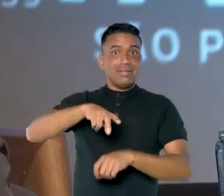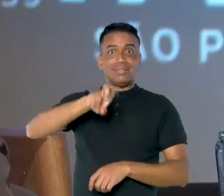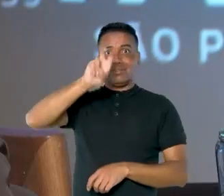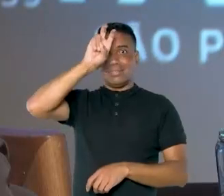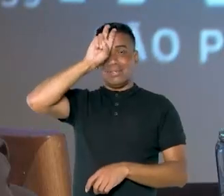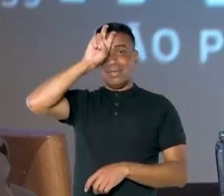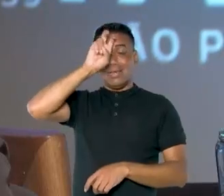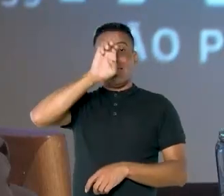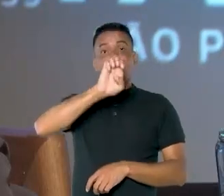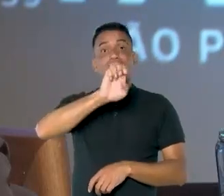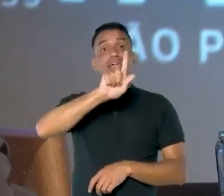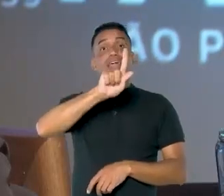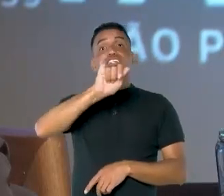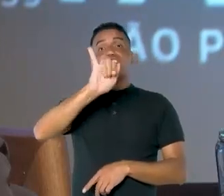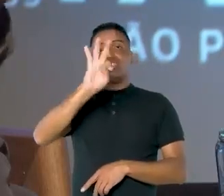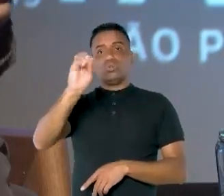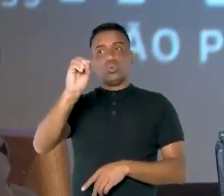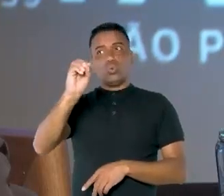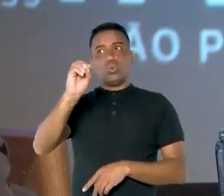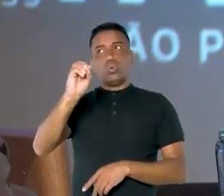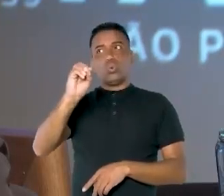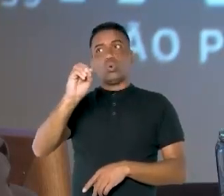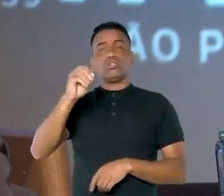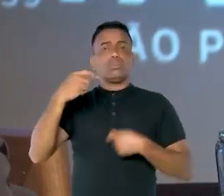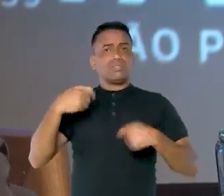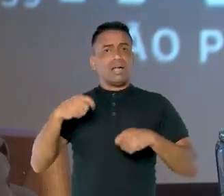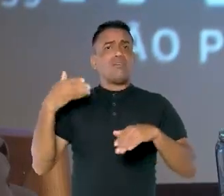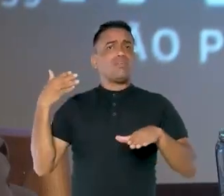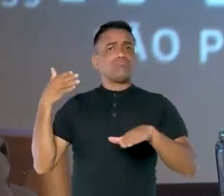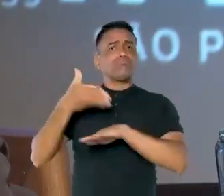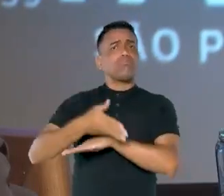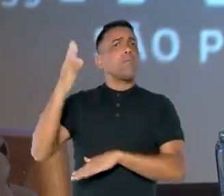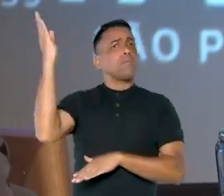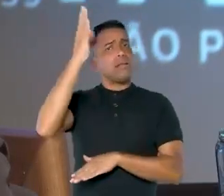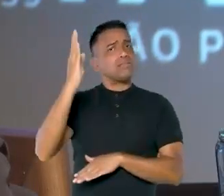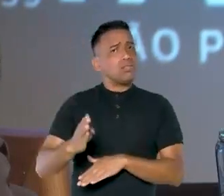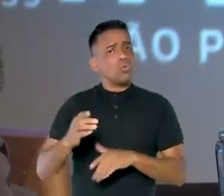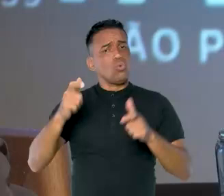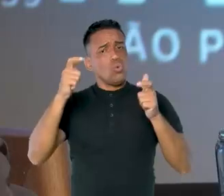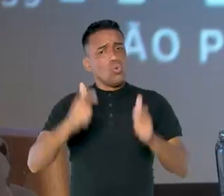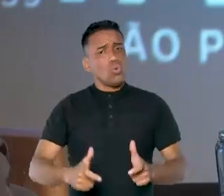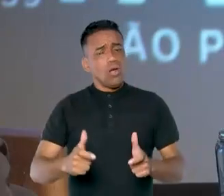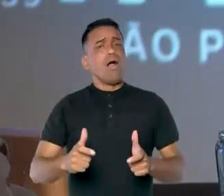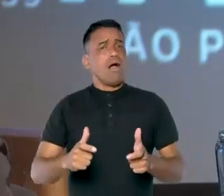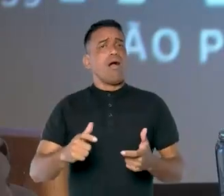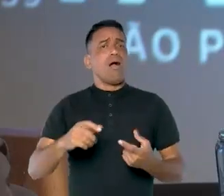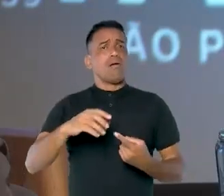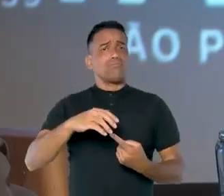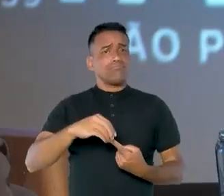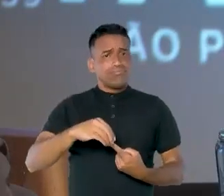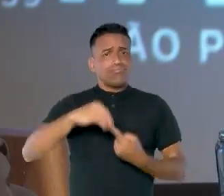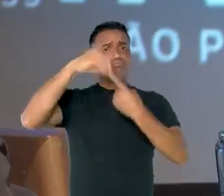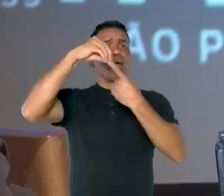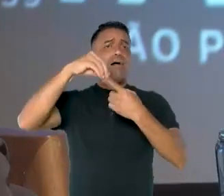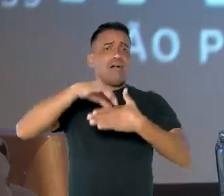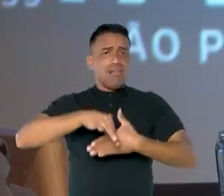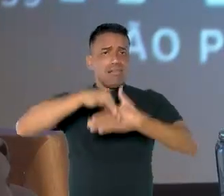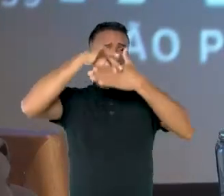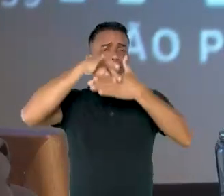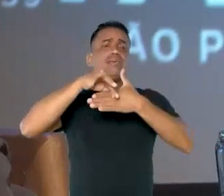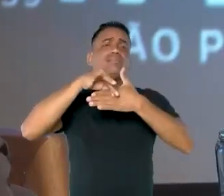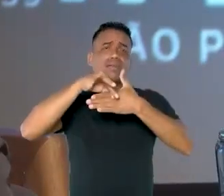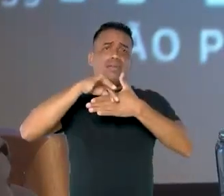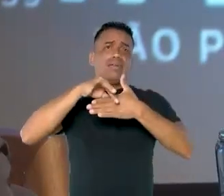Ele falou da necessidade do Brasil ocupar esse espaço como um país líder no mundo, na questão